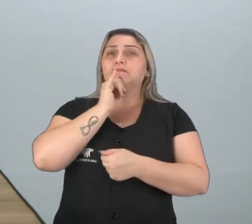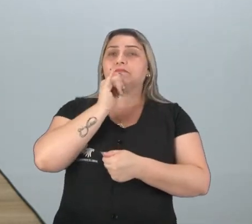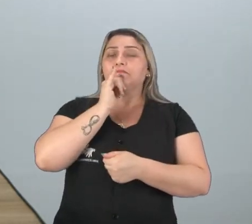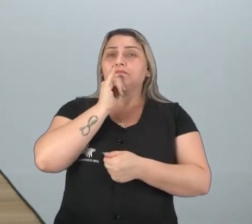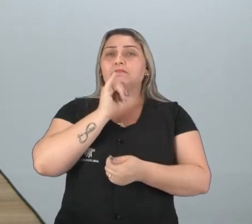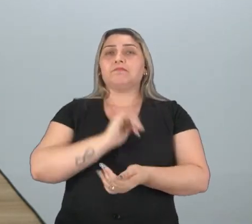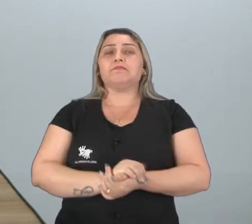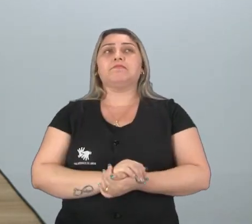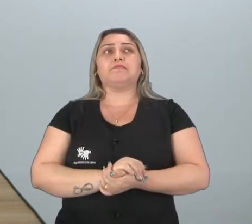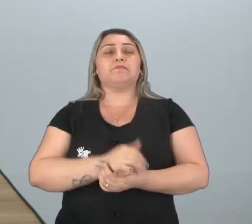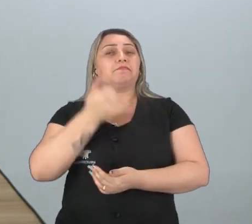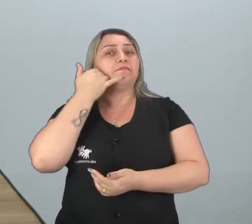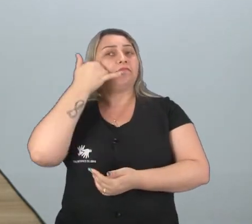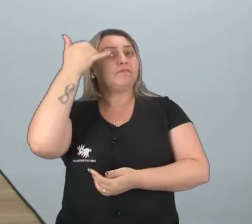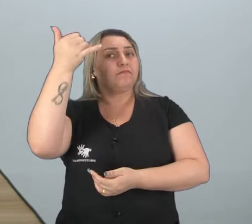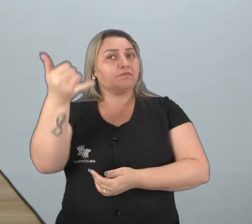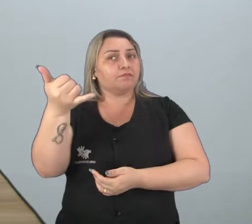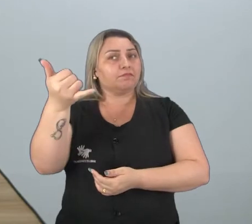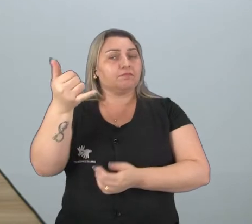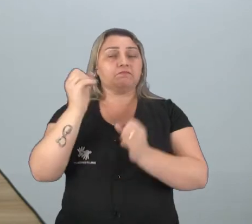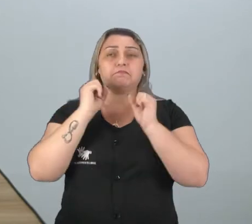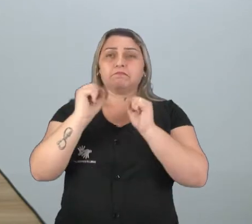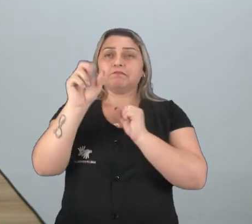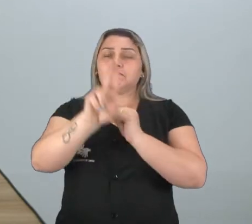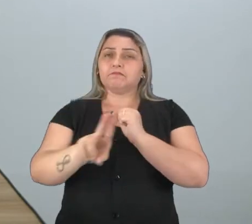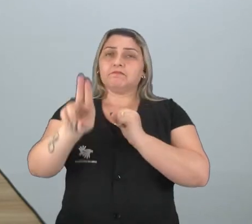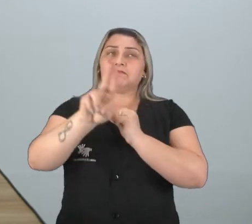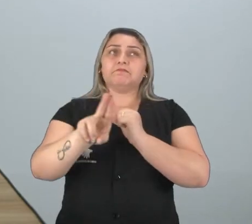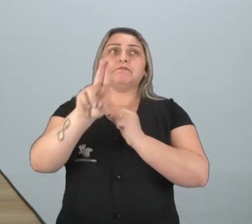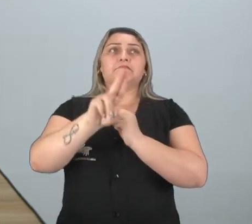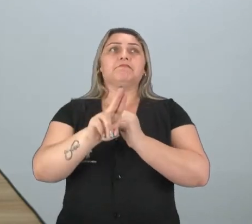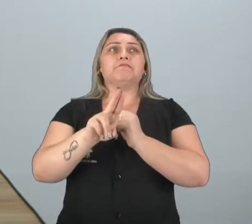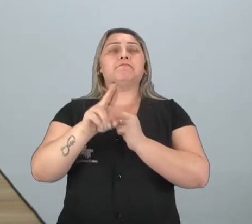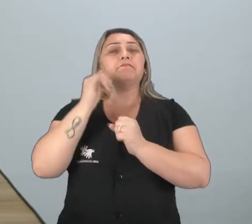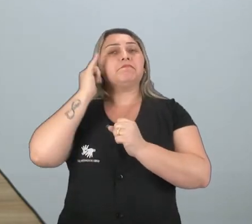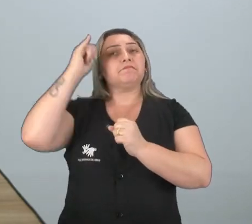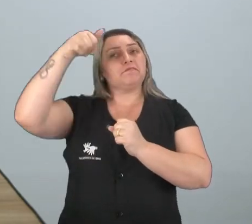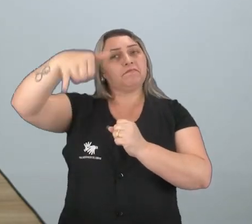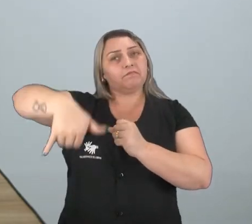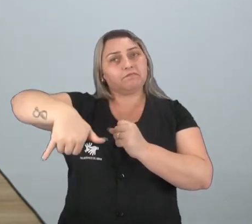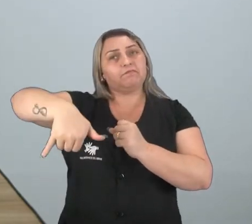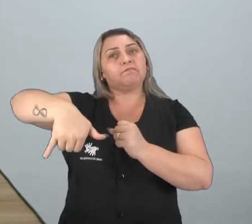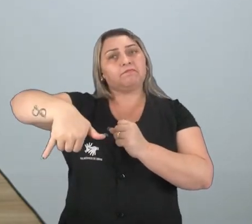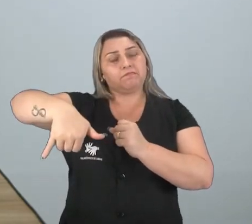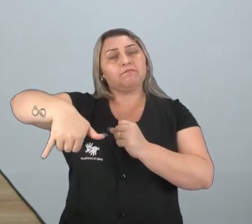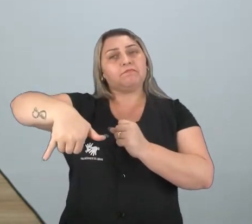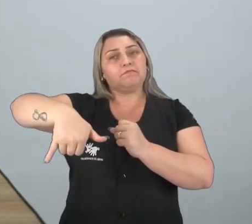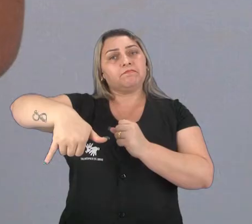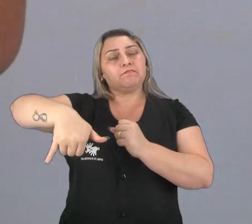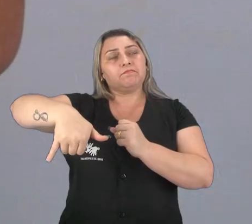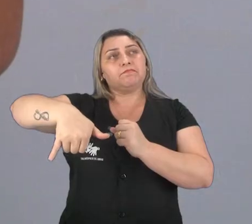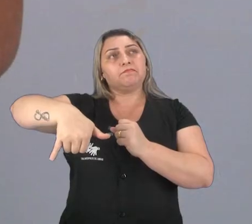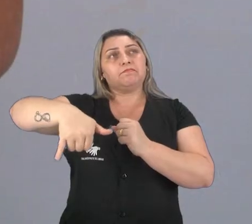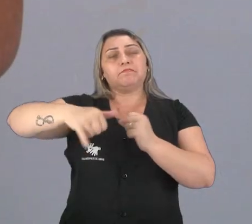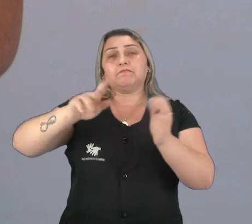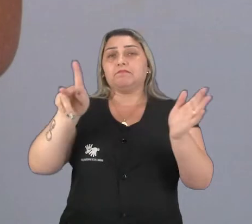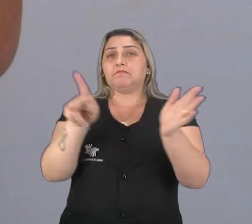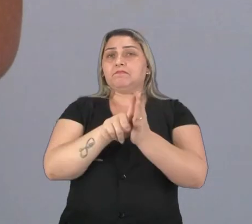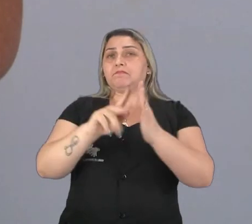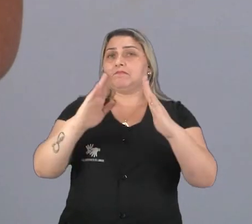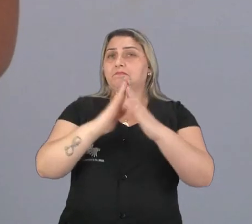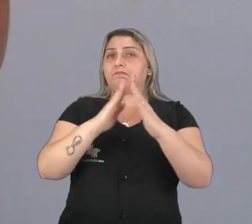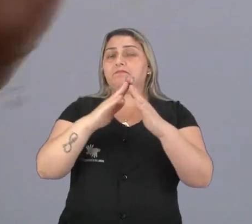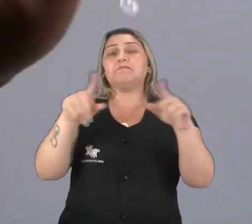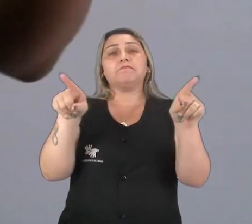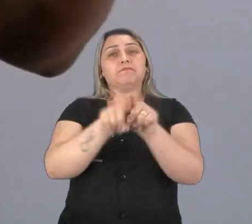exemplo, uma ligação, podemos utilizar o telefone convencional, que